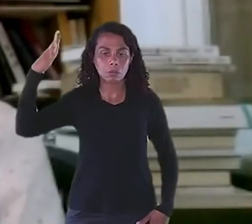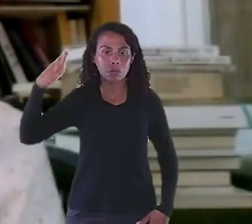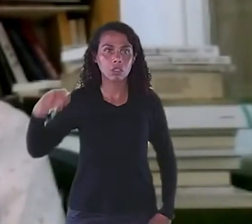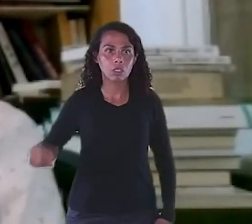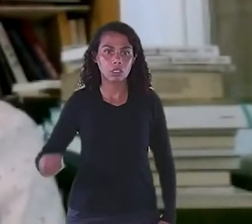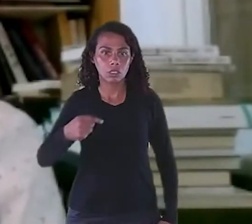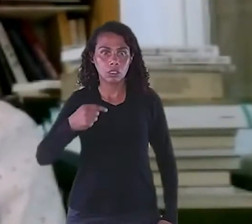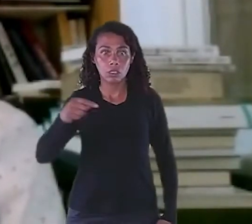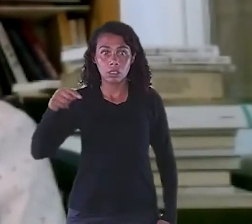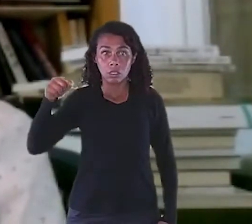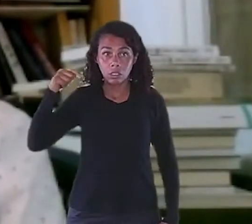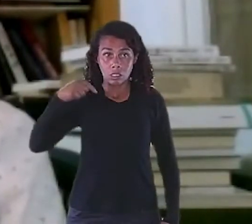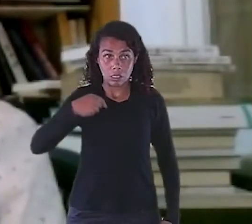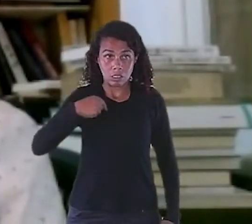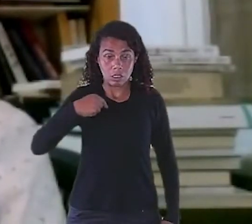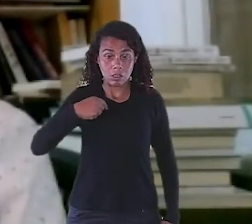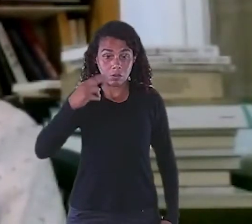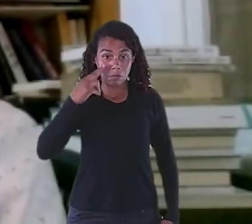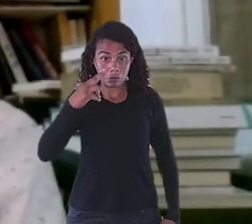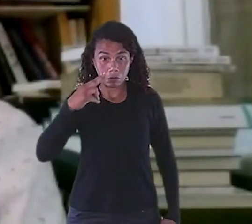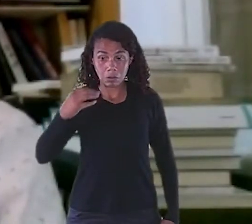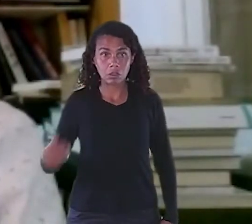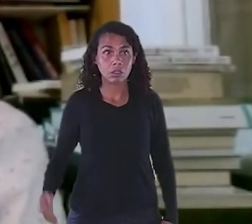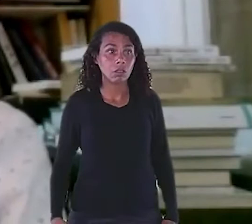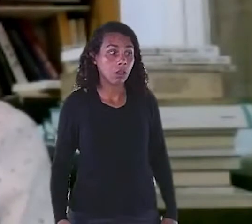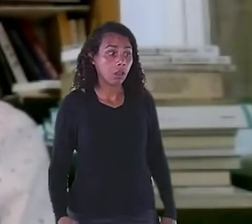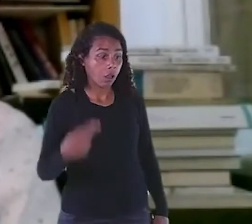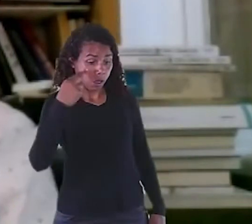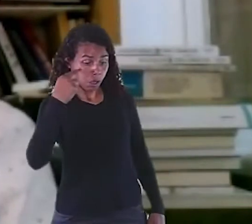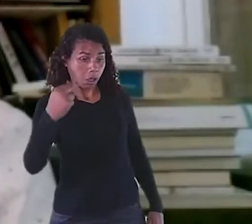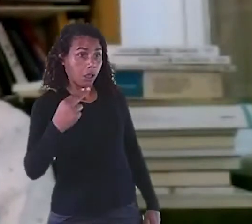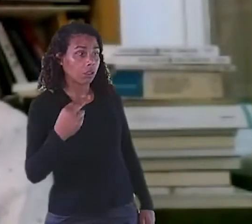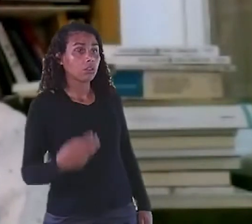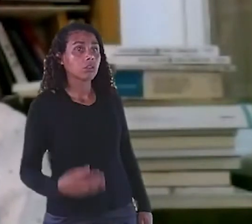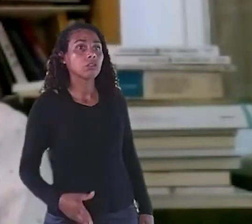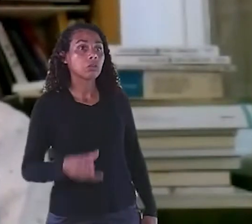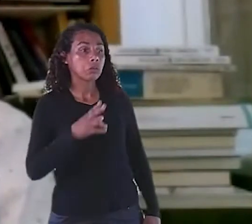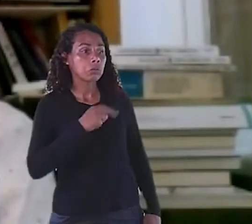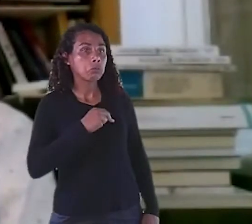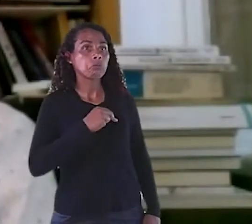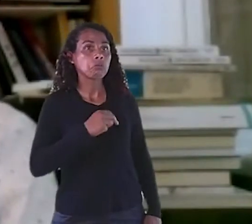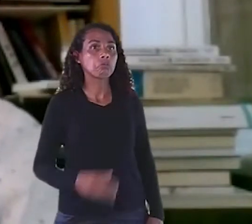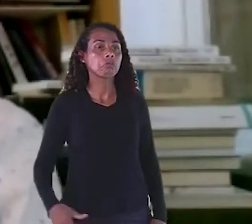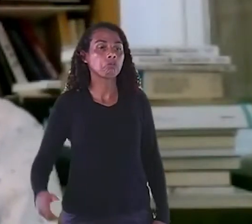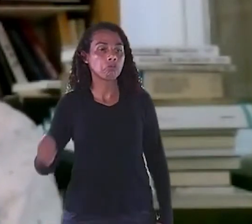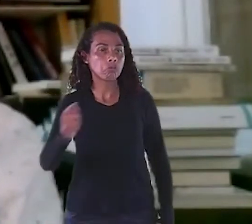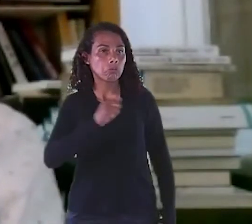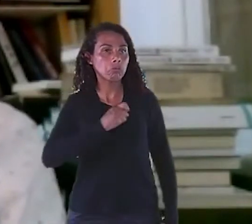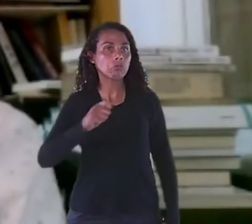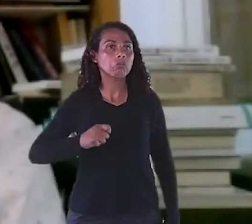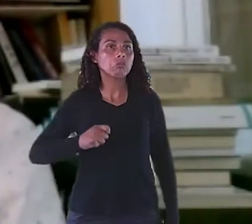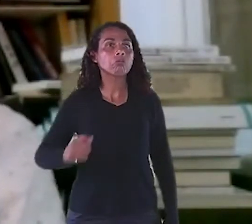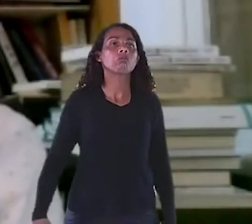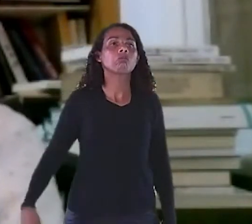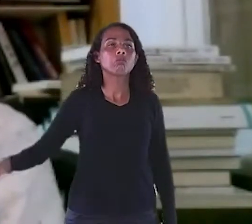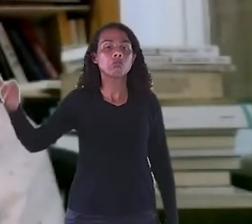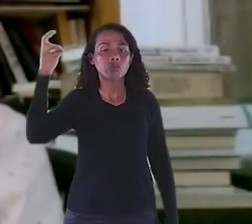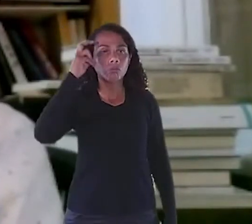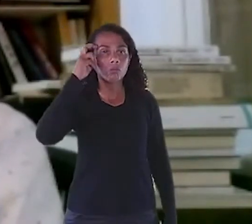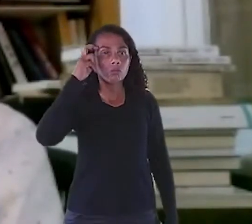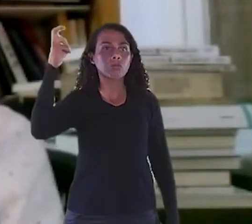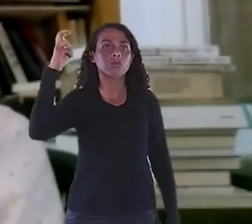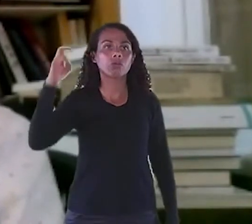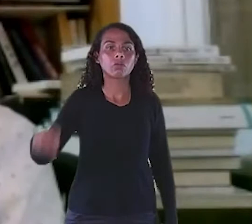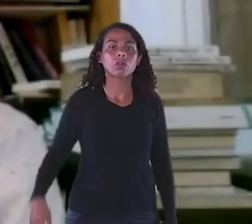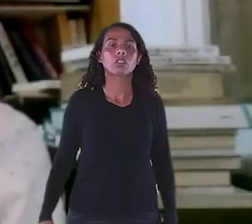sabe? E o jornalzinho do colégio, que se chamava A Inúbia, e que foi um jornal que eu desconfio